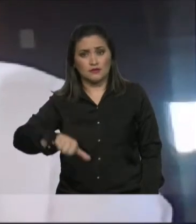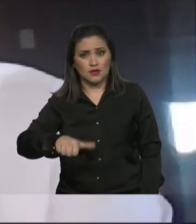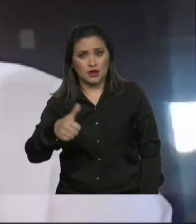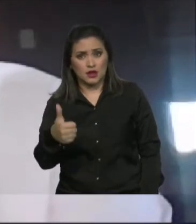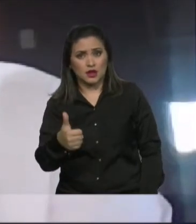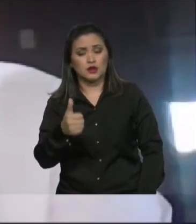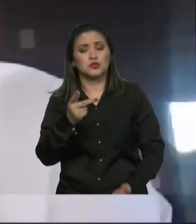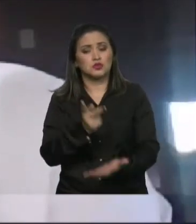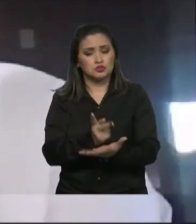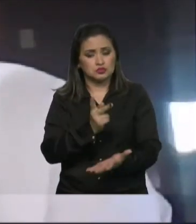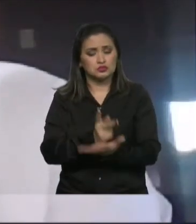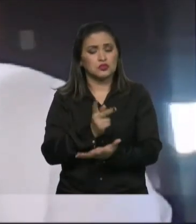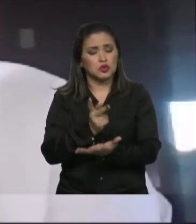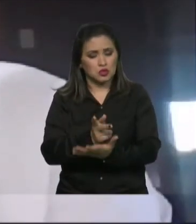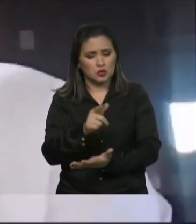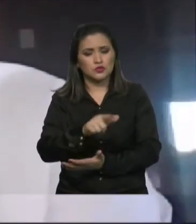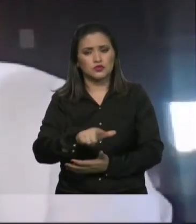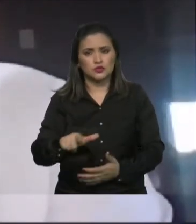Sim.